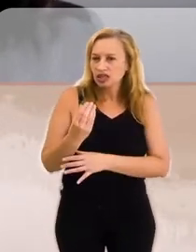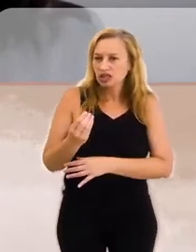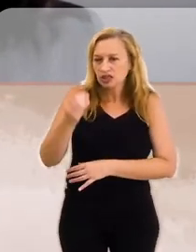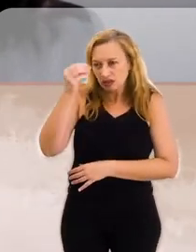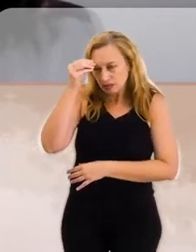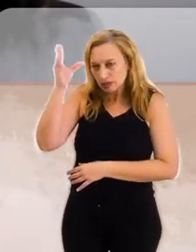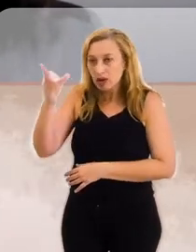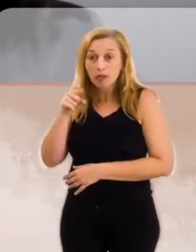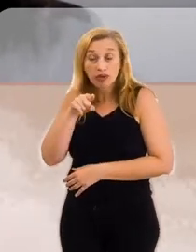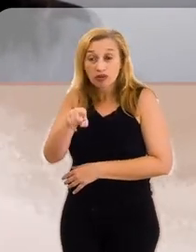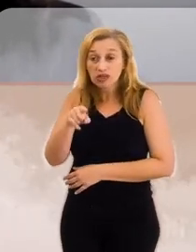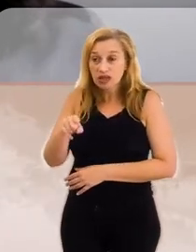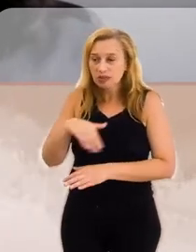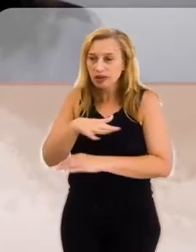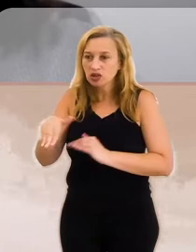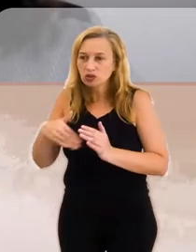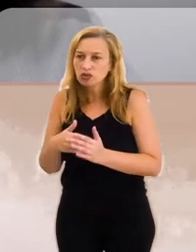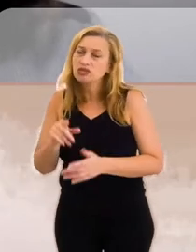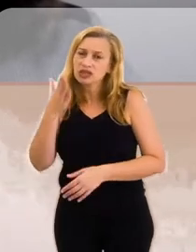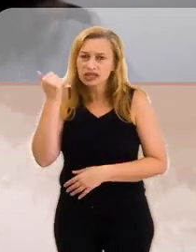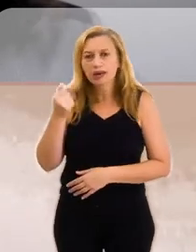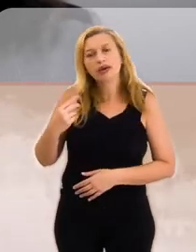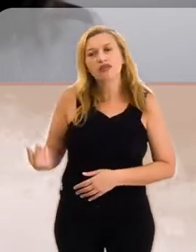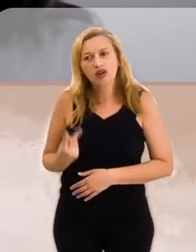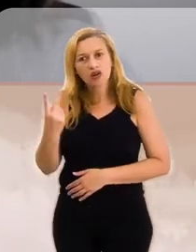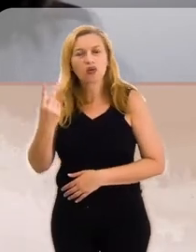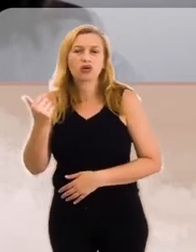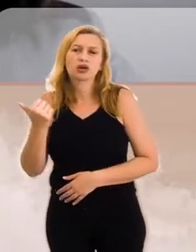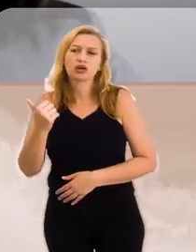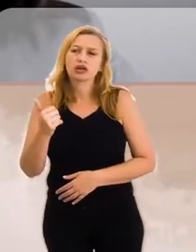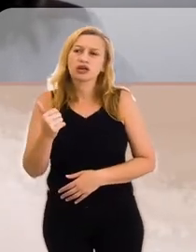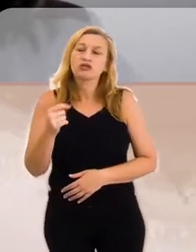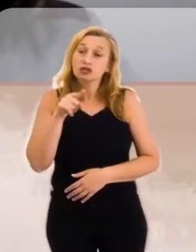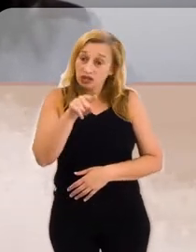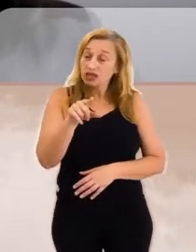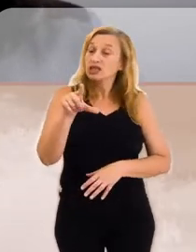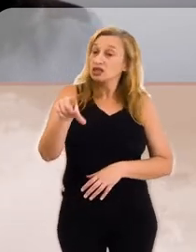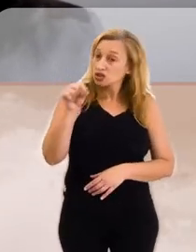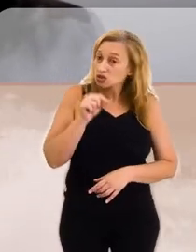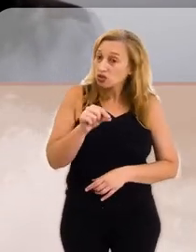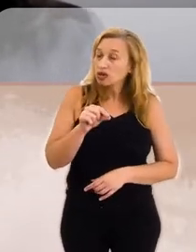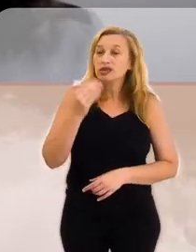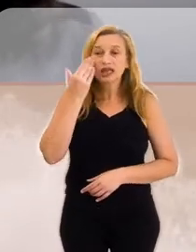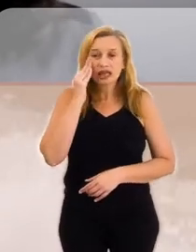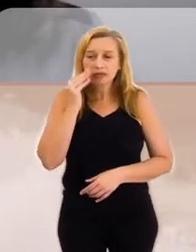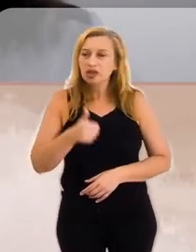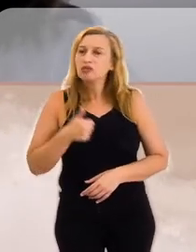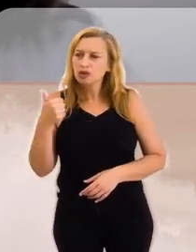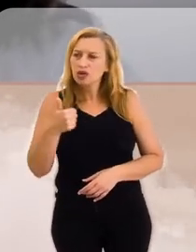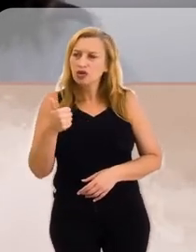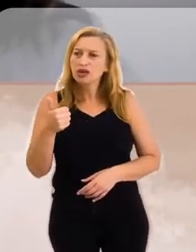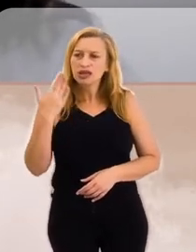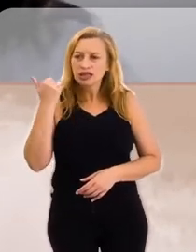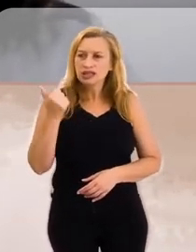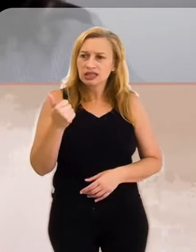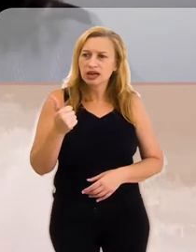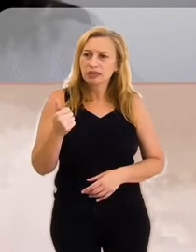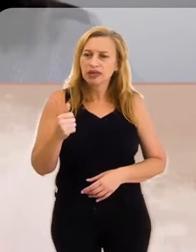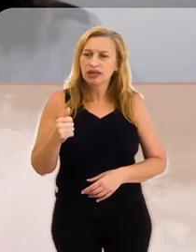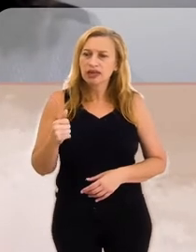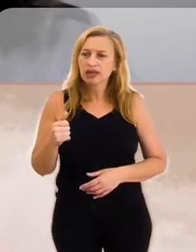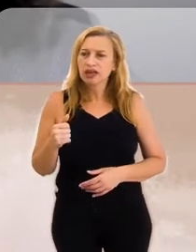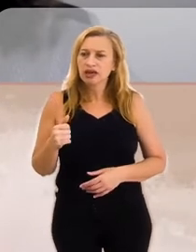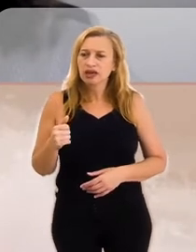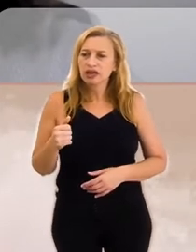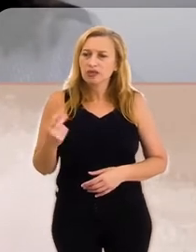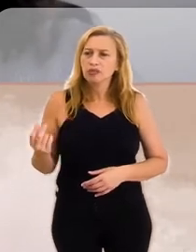flexível para você e para humanidade você já sabe que são valores você já sabe escolher já tem discernimento já sabe até quem